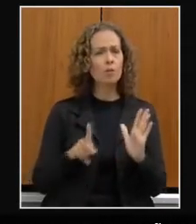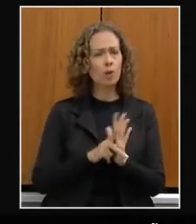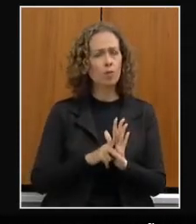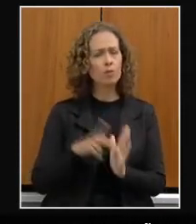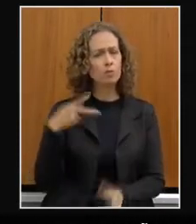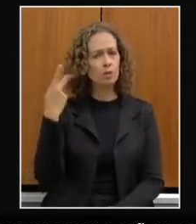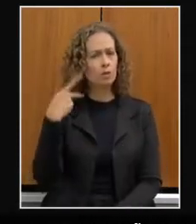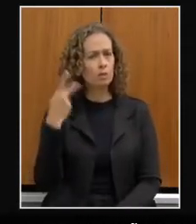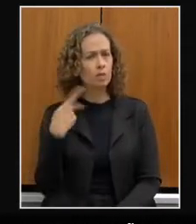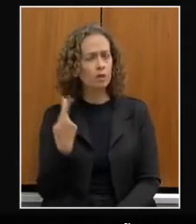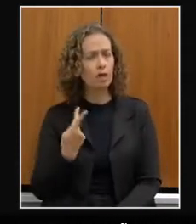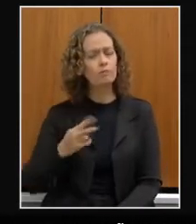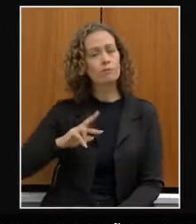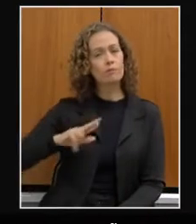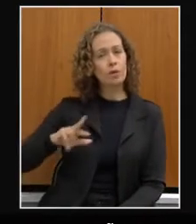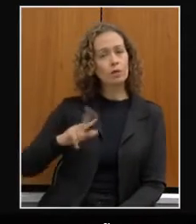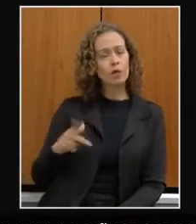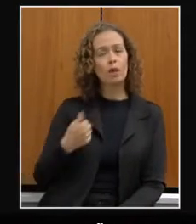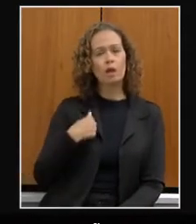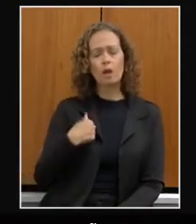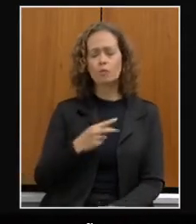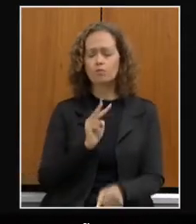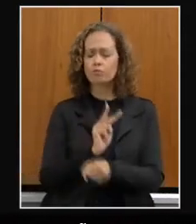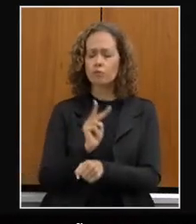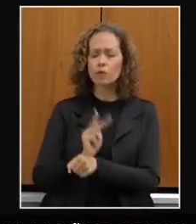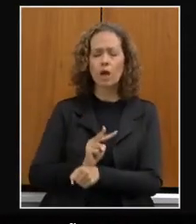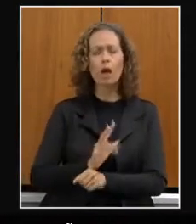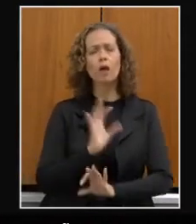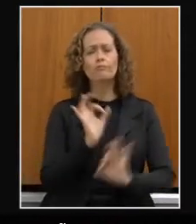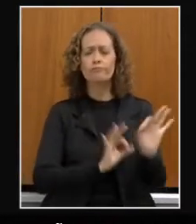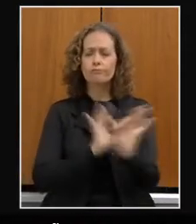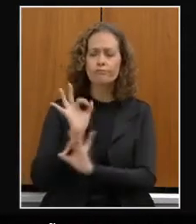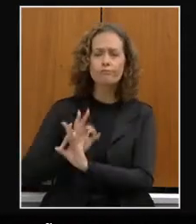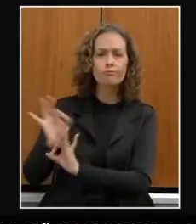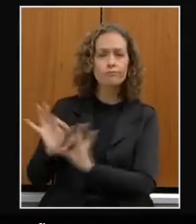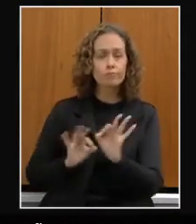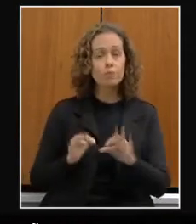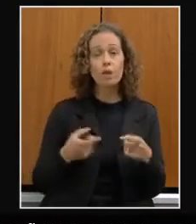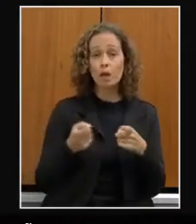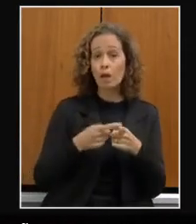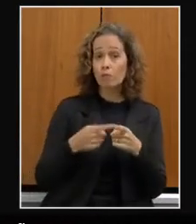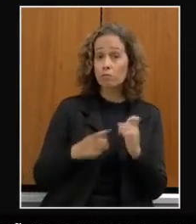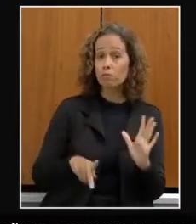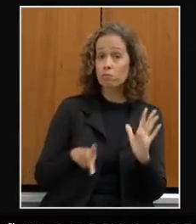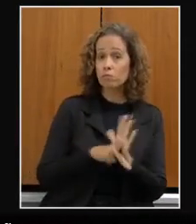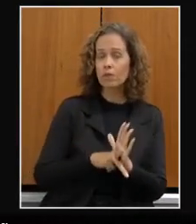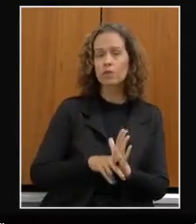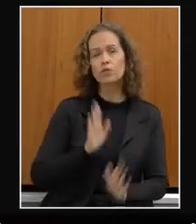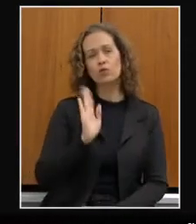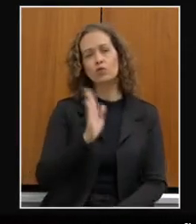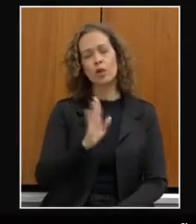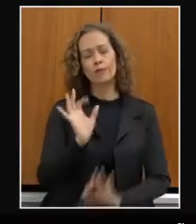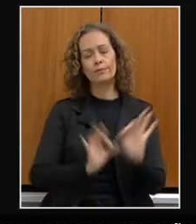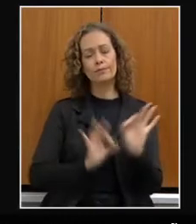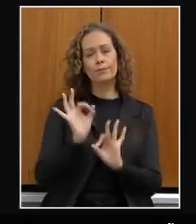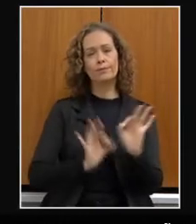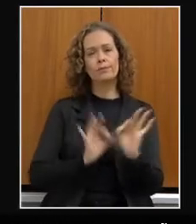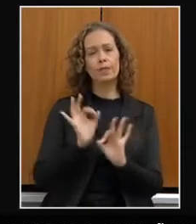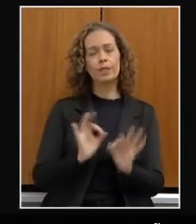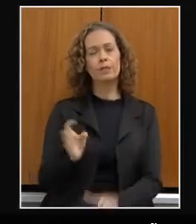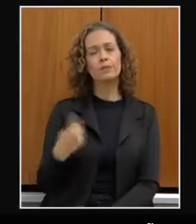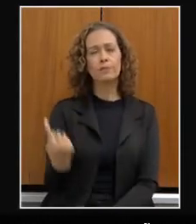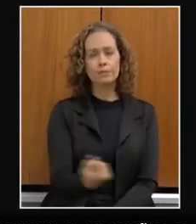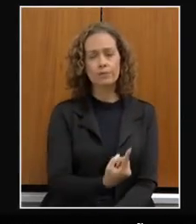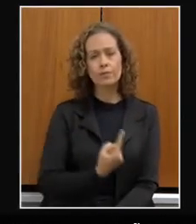faço isso com muito cuidado enquanto faço colocando que é um médico que está fazendo da gente ficar nessa questão porque